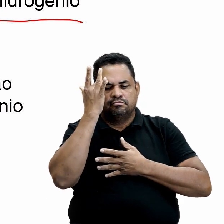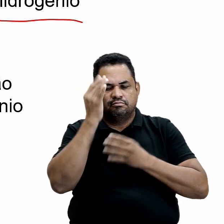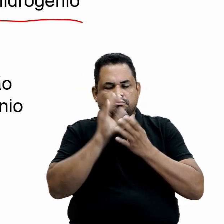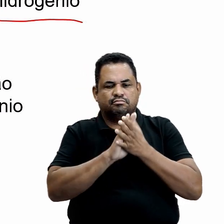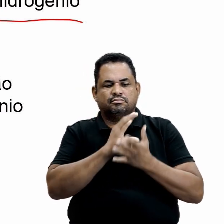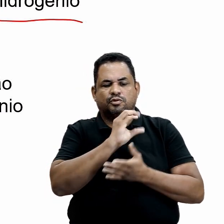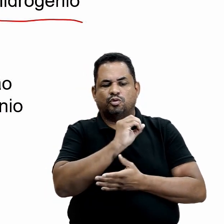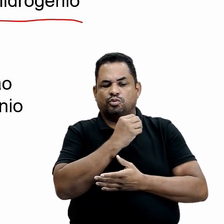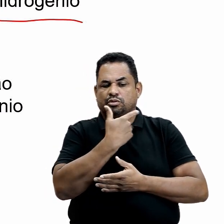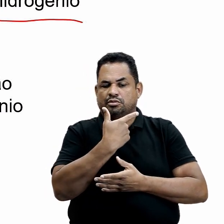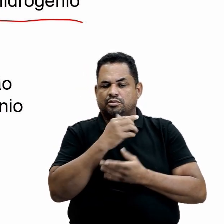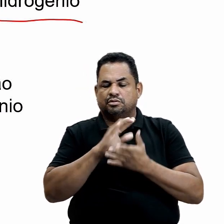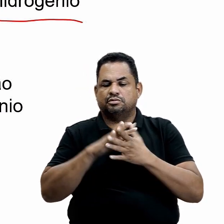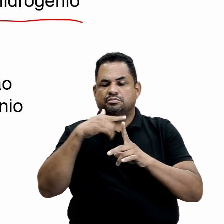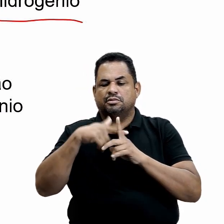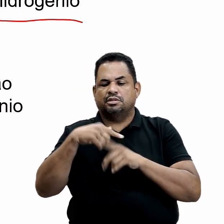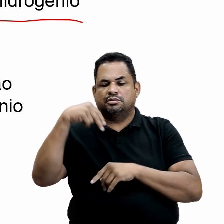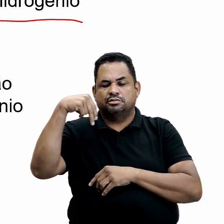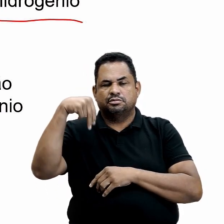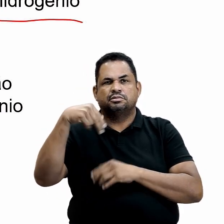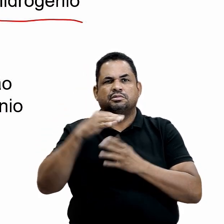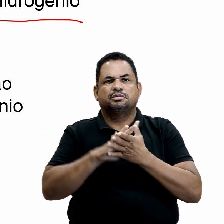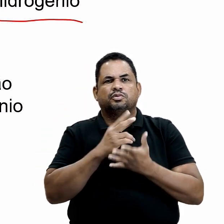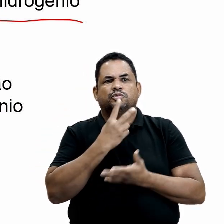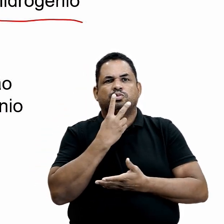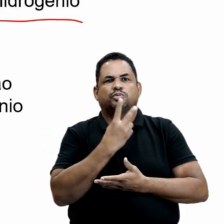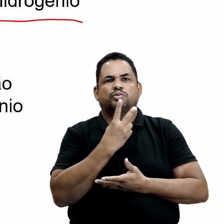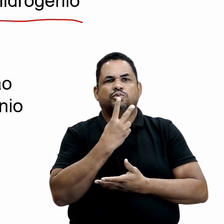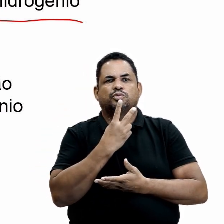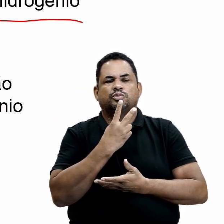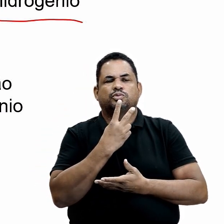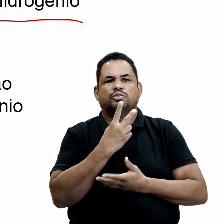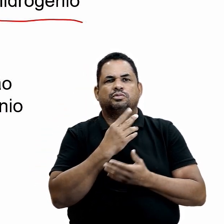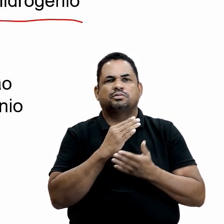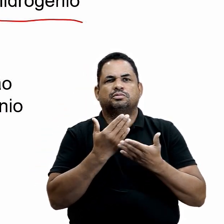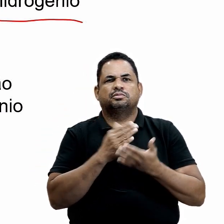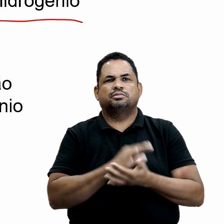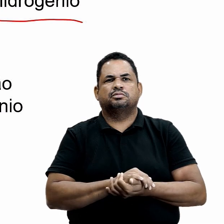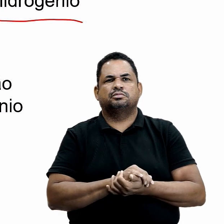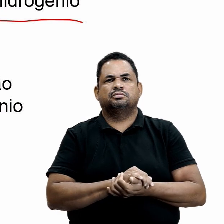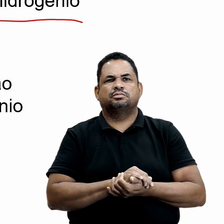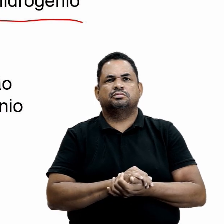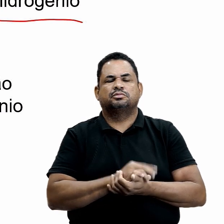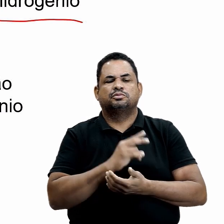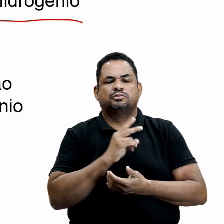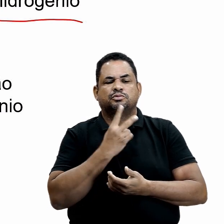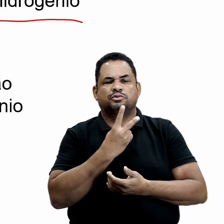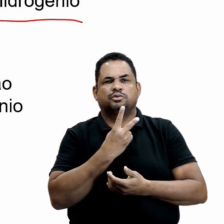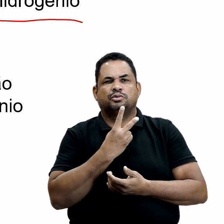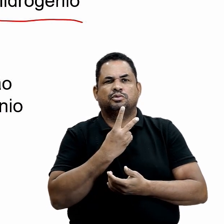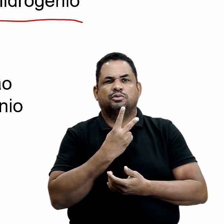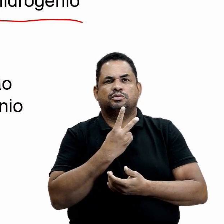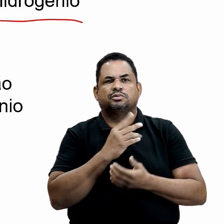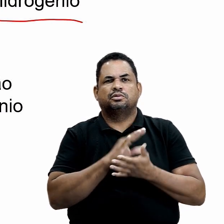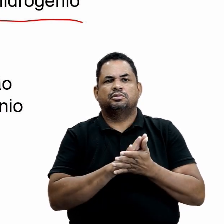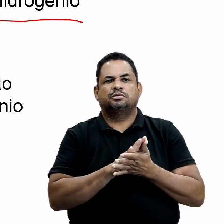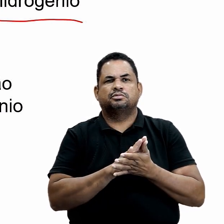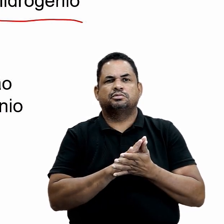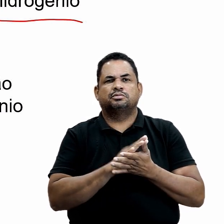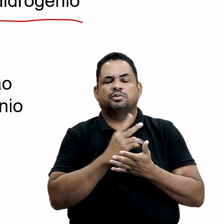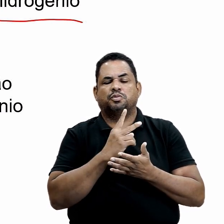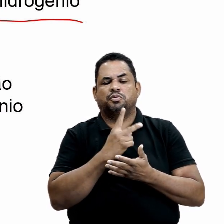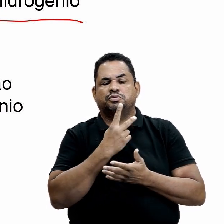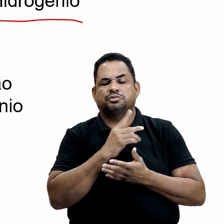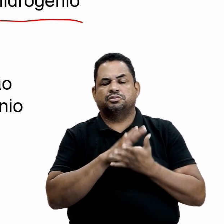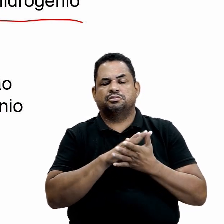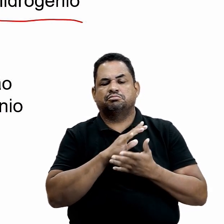oxigênio e hidrogênio. 2 átomos de hidrogênio e 1 de oxigênio. Quando tem somente um, não precisa